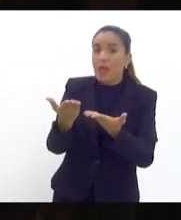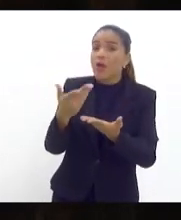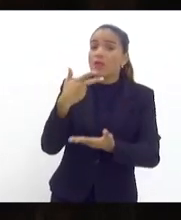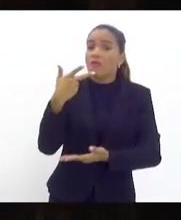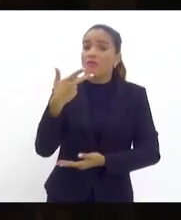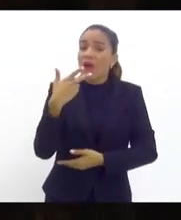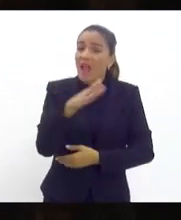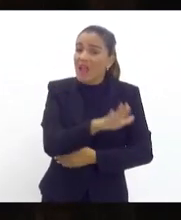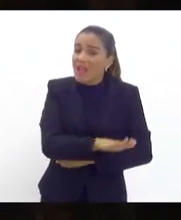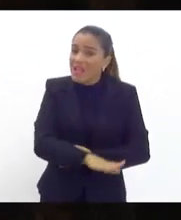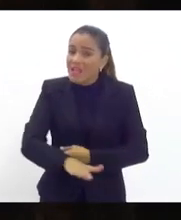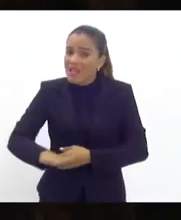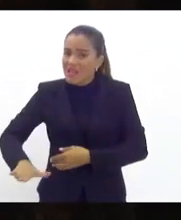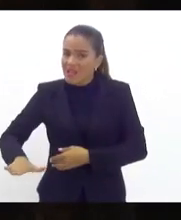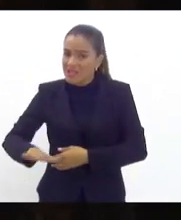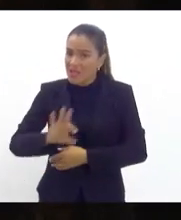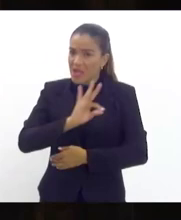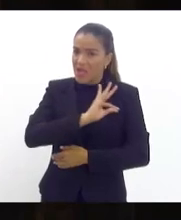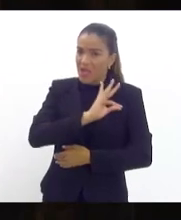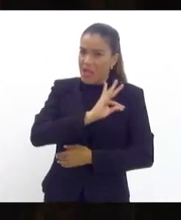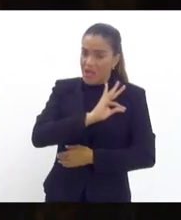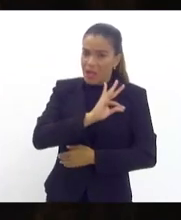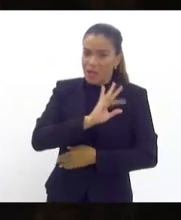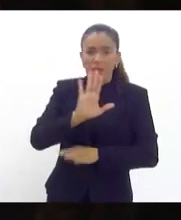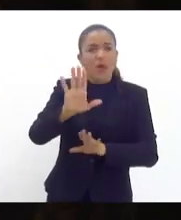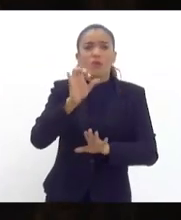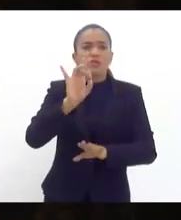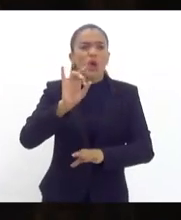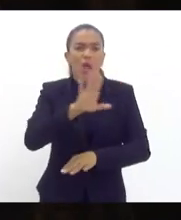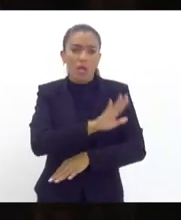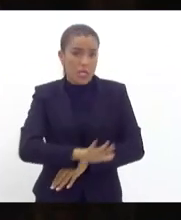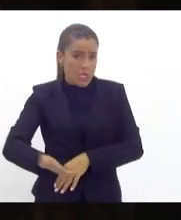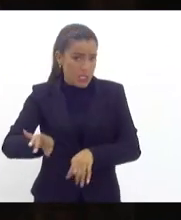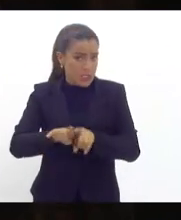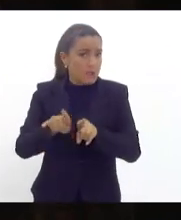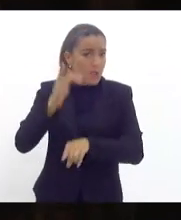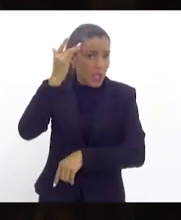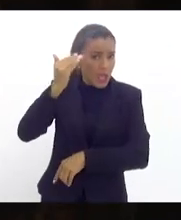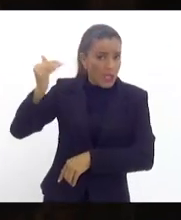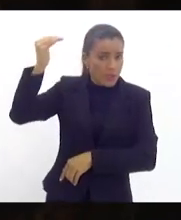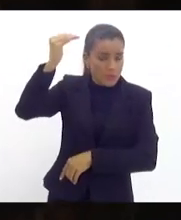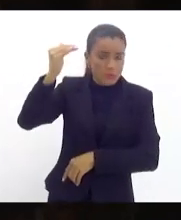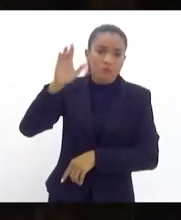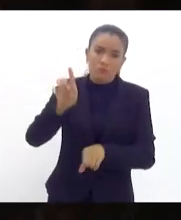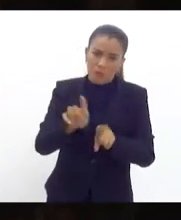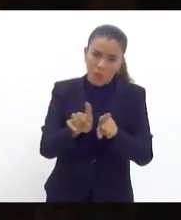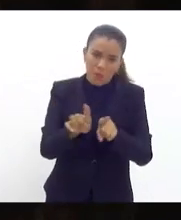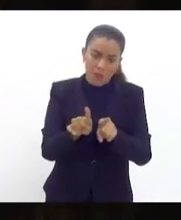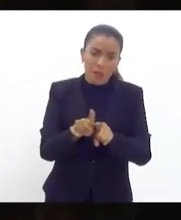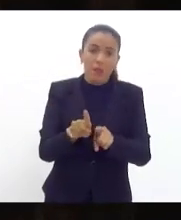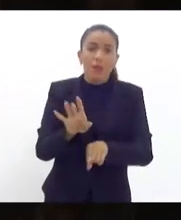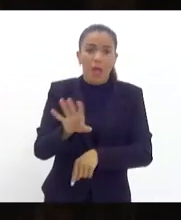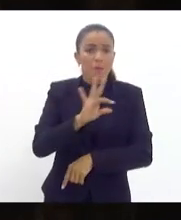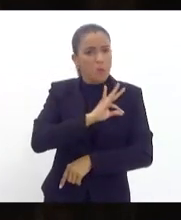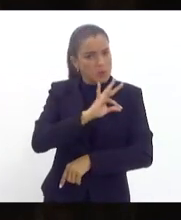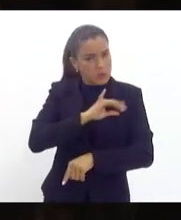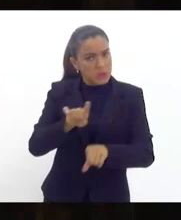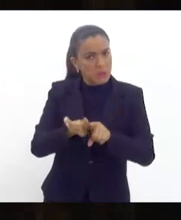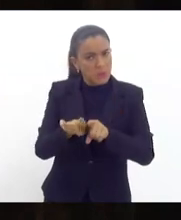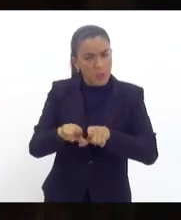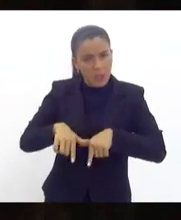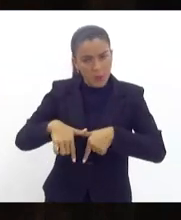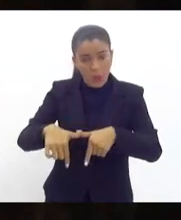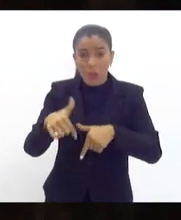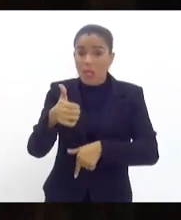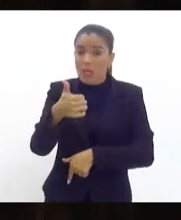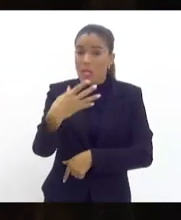a senhora fala em crianças a polícia Via Direta sim via de regra também à toa não teve um trabalho muito bom